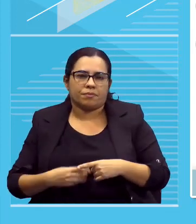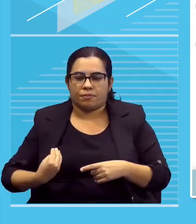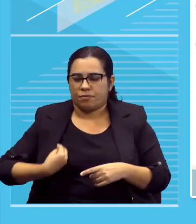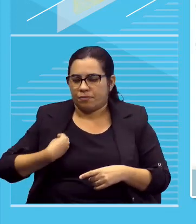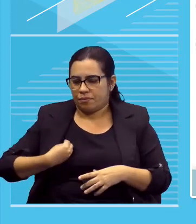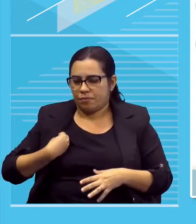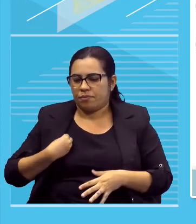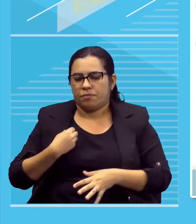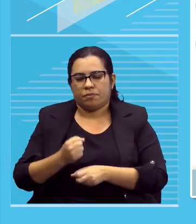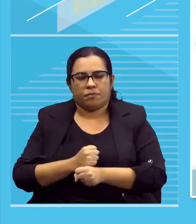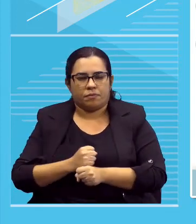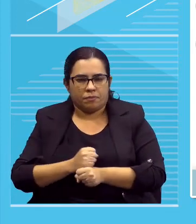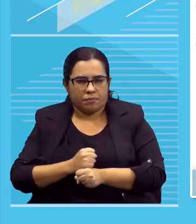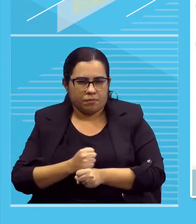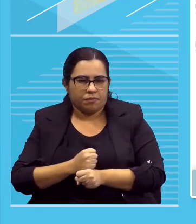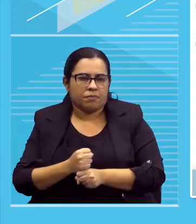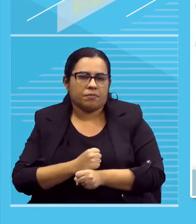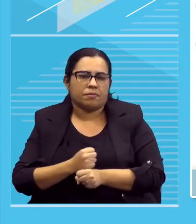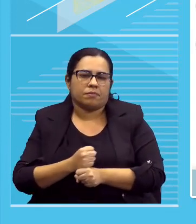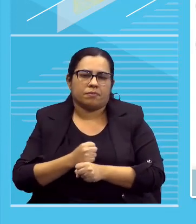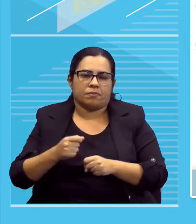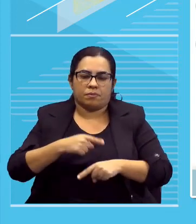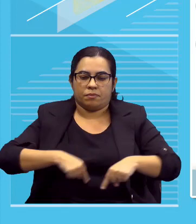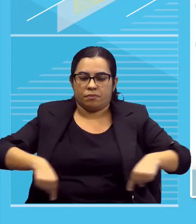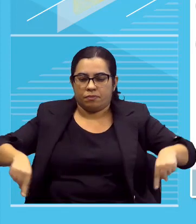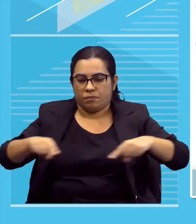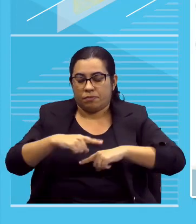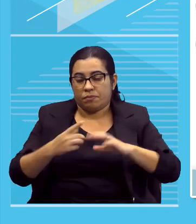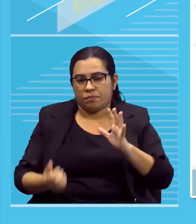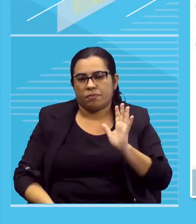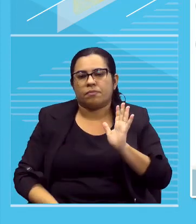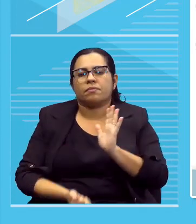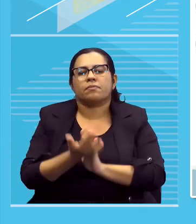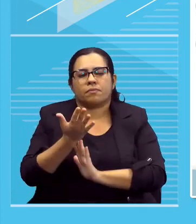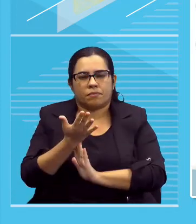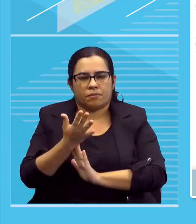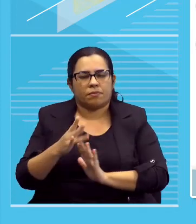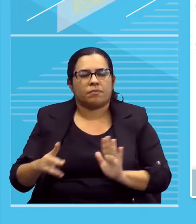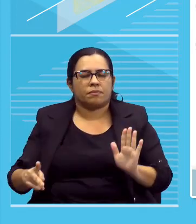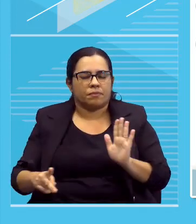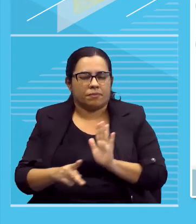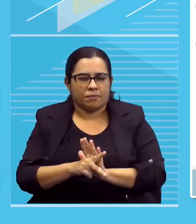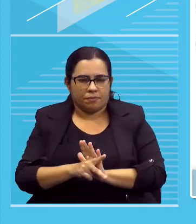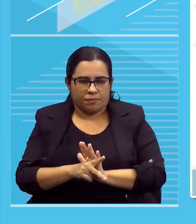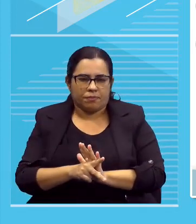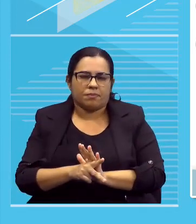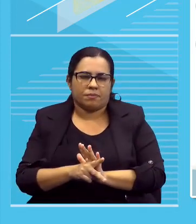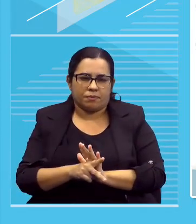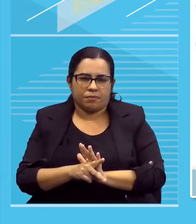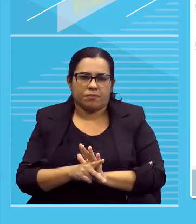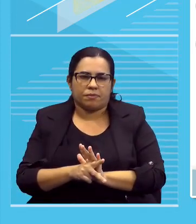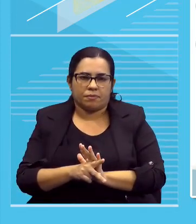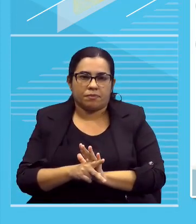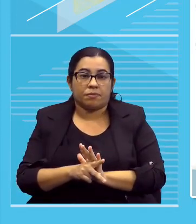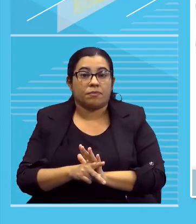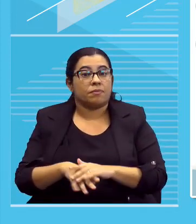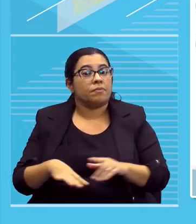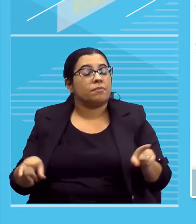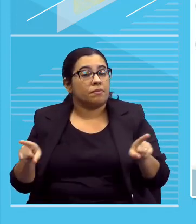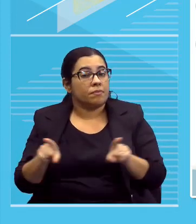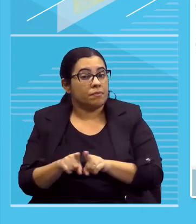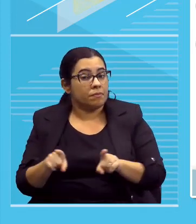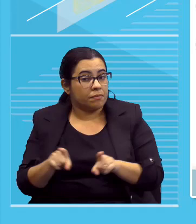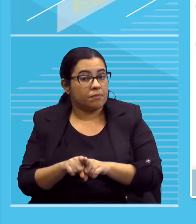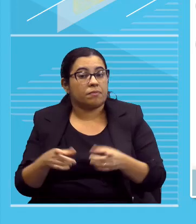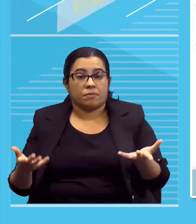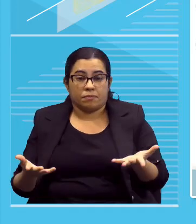mais civilizações surgiram devido a ela a gente